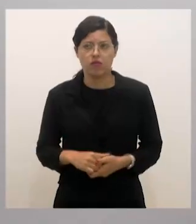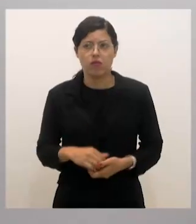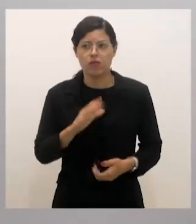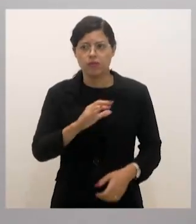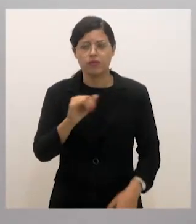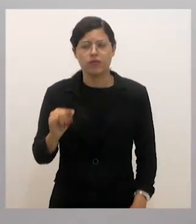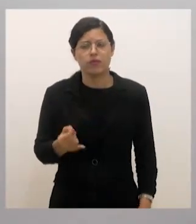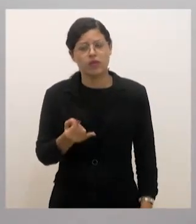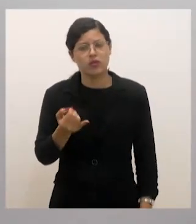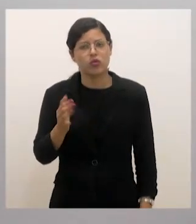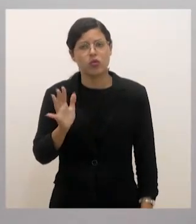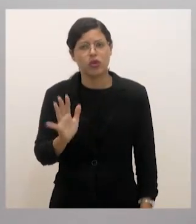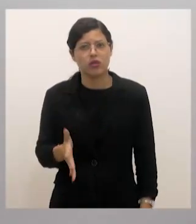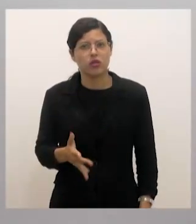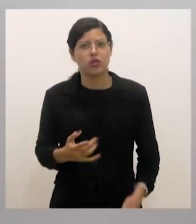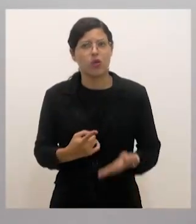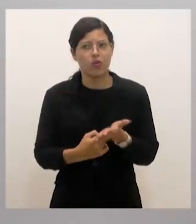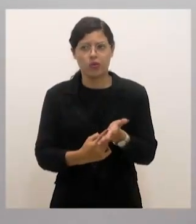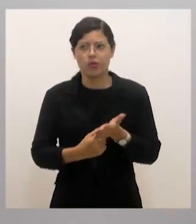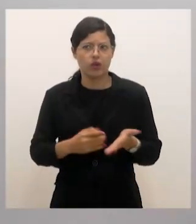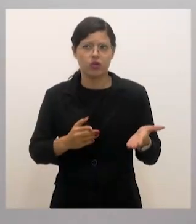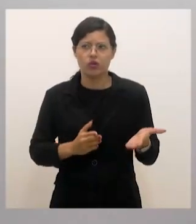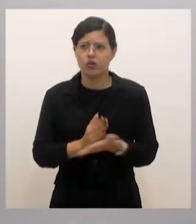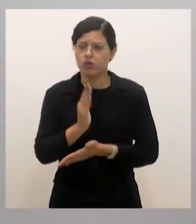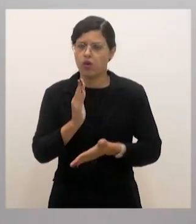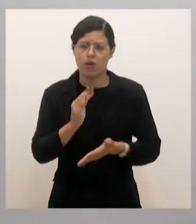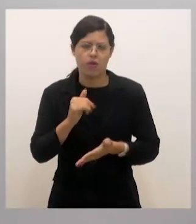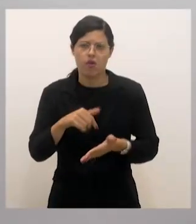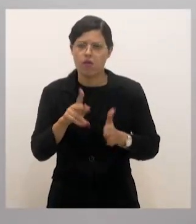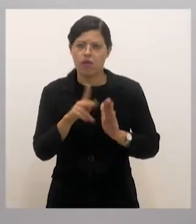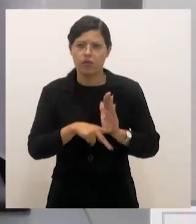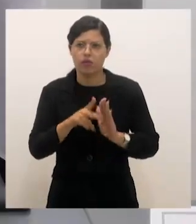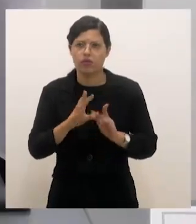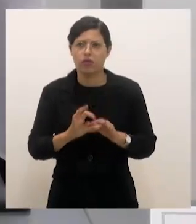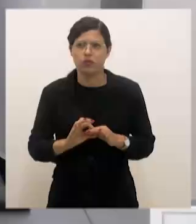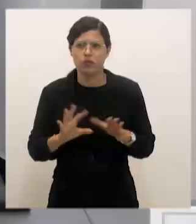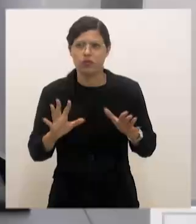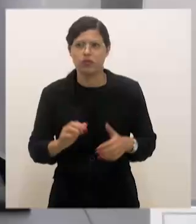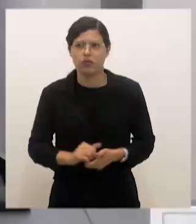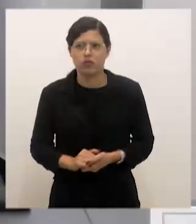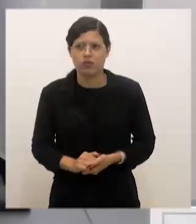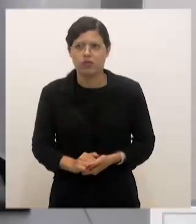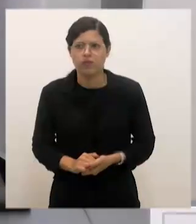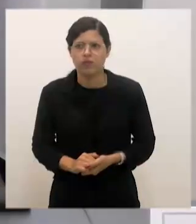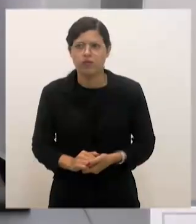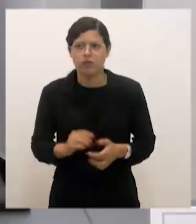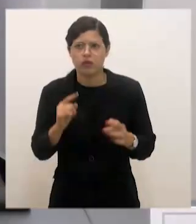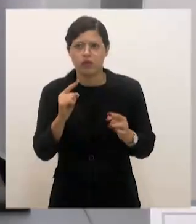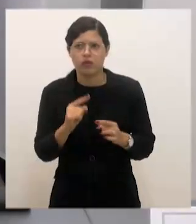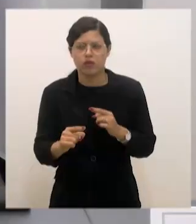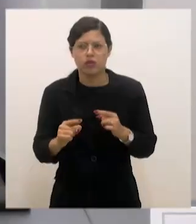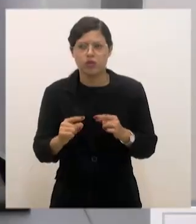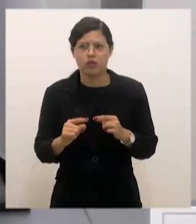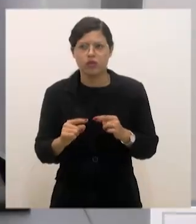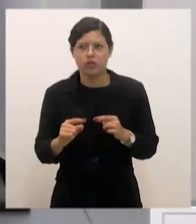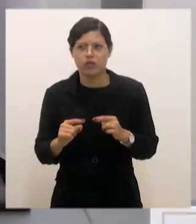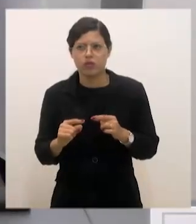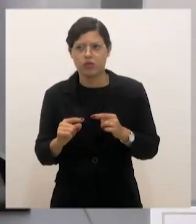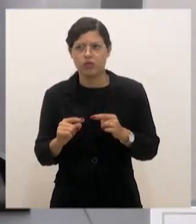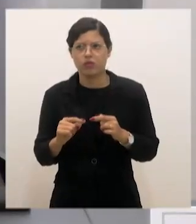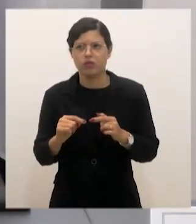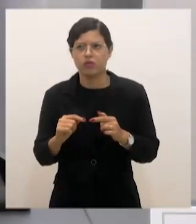firmou o conceito que a gente não aprova mais projeto autorizativo. Vossa Excelência pode mudar o Verdade. parecer pela inconstitucionalidade pela transformação de indicação